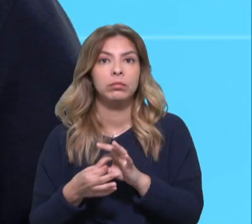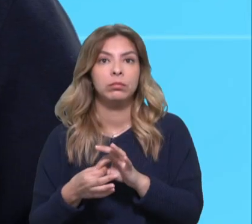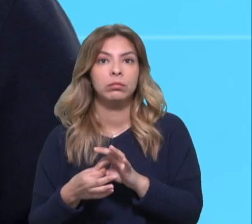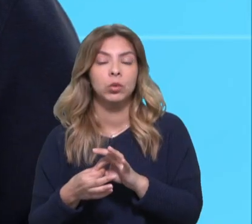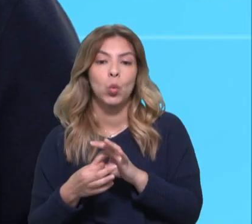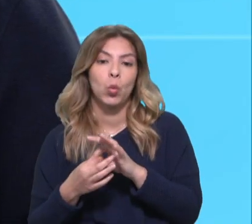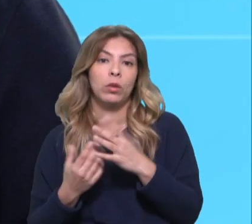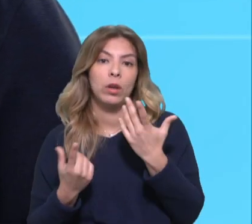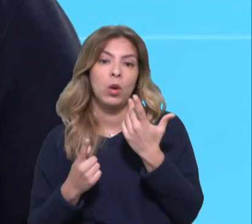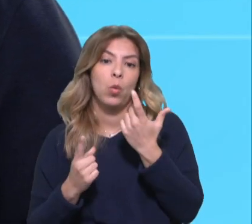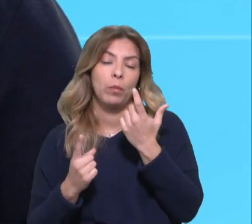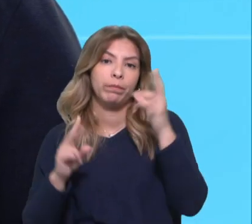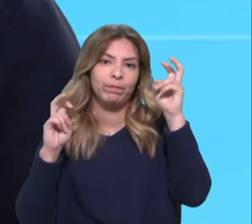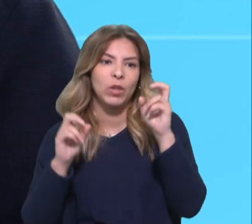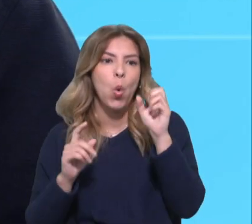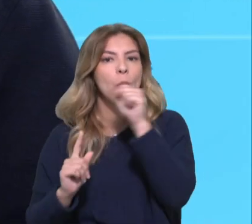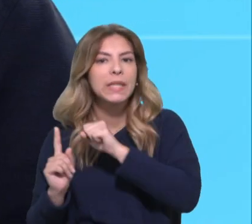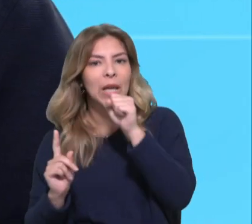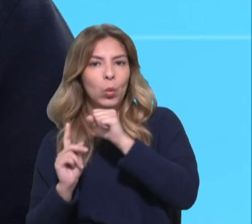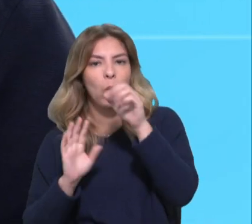concertos é através